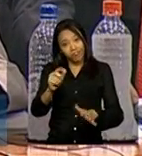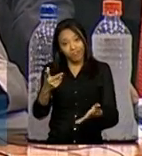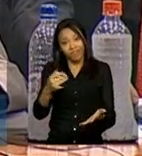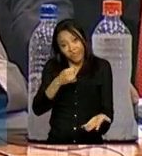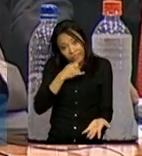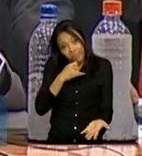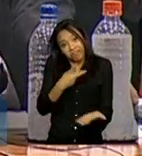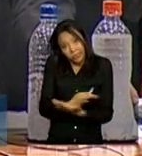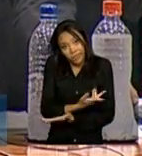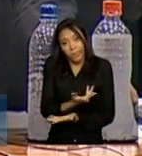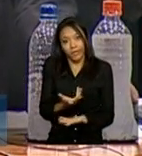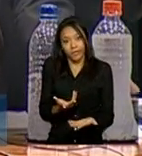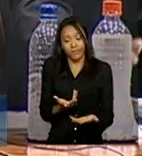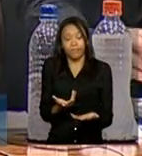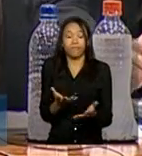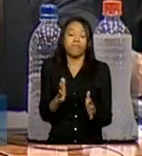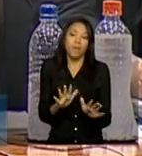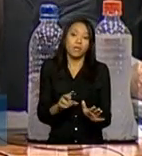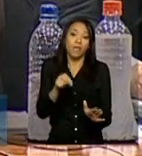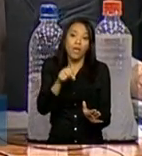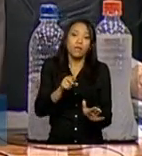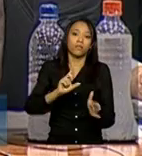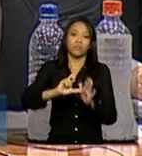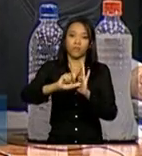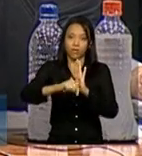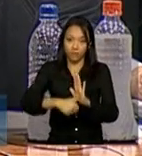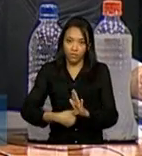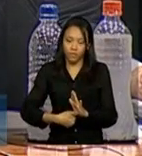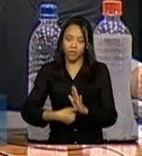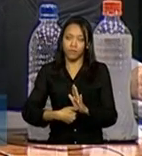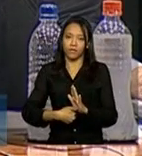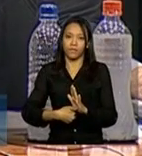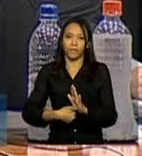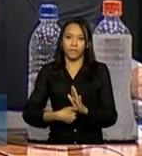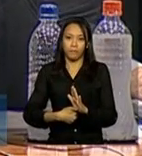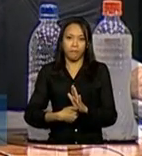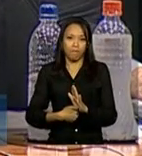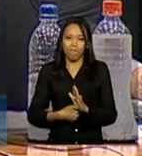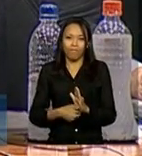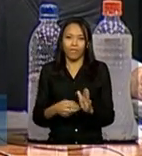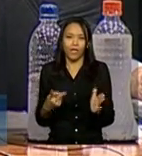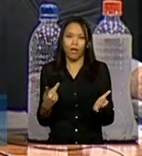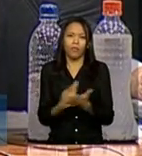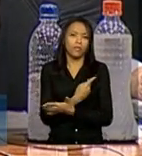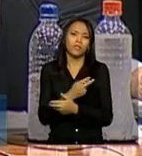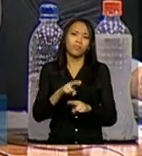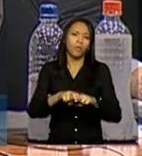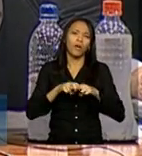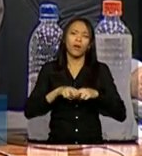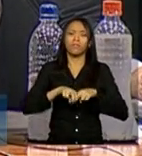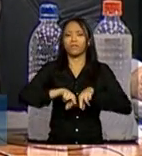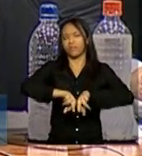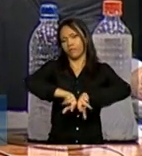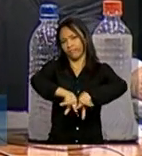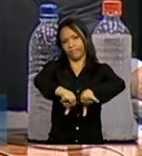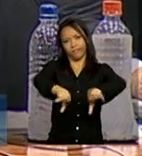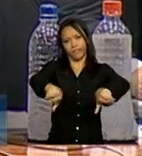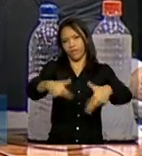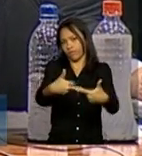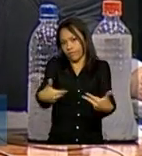lastimável. Porém, esses atrasos decorrem de diferentes circunstâncias. O que aconteceu, por